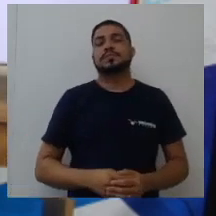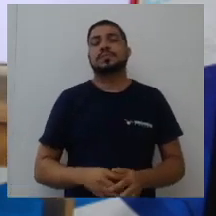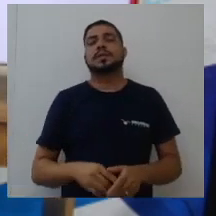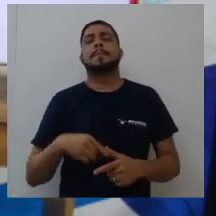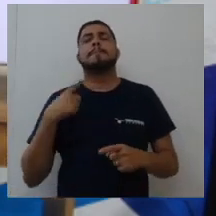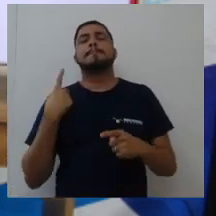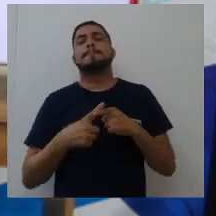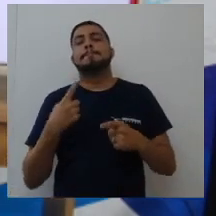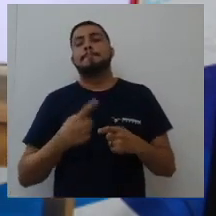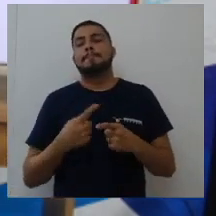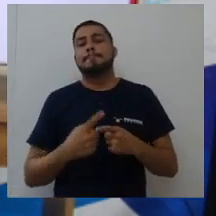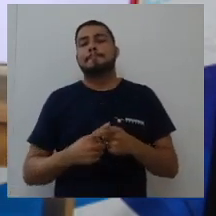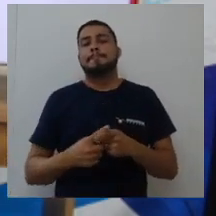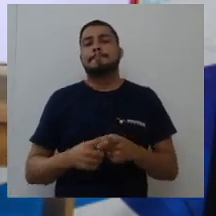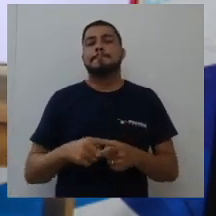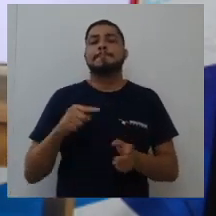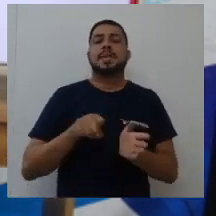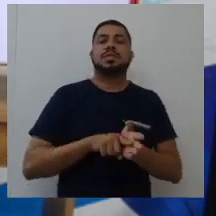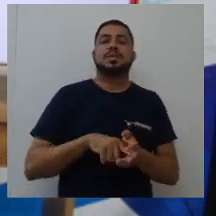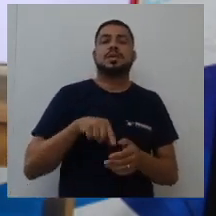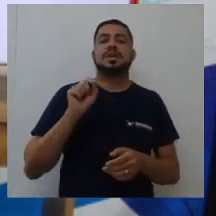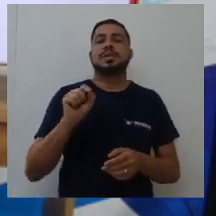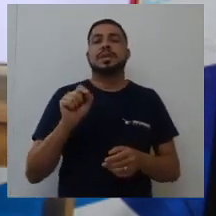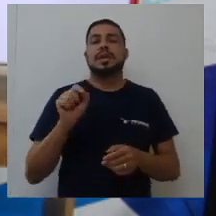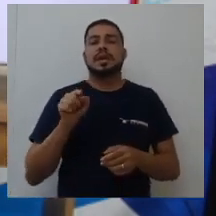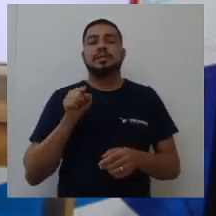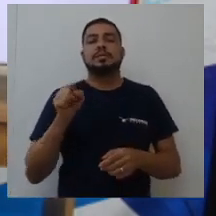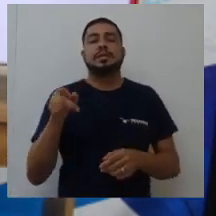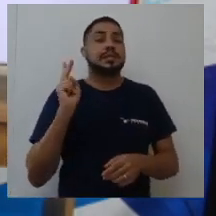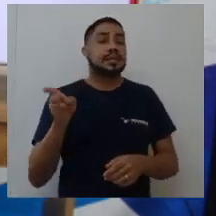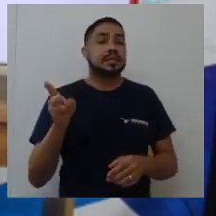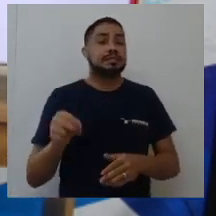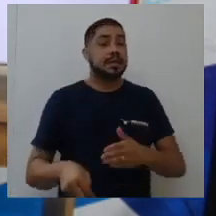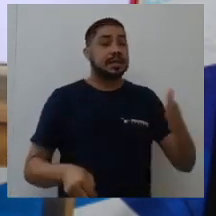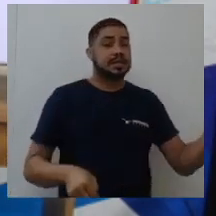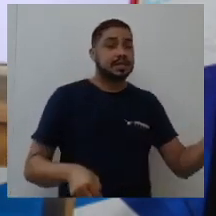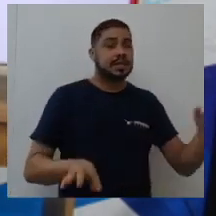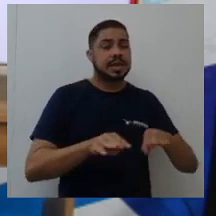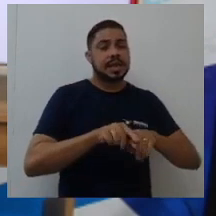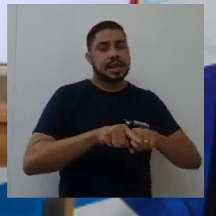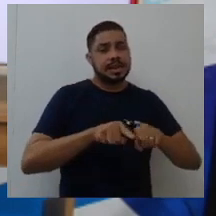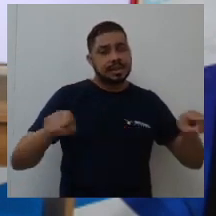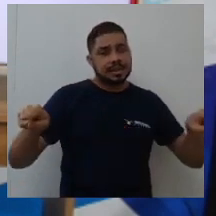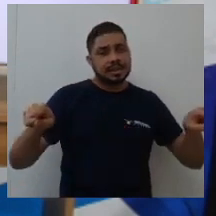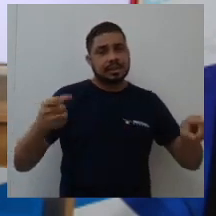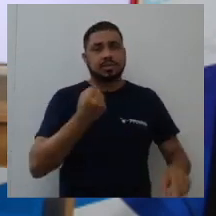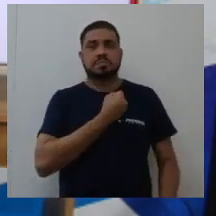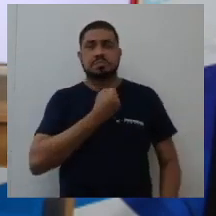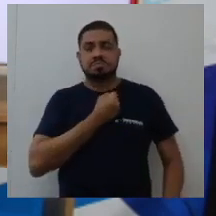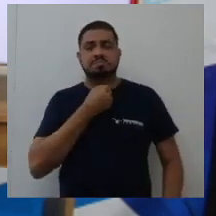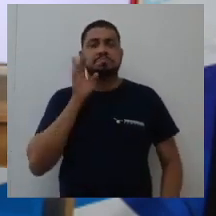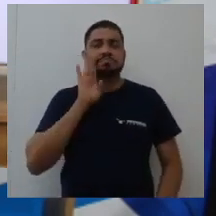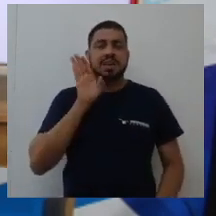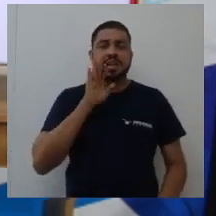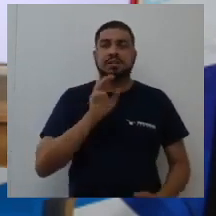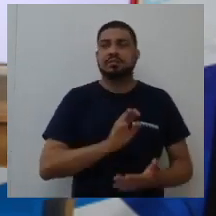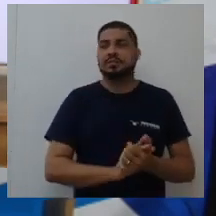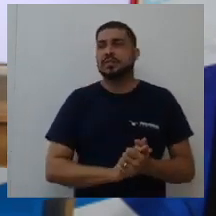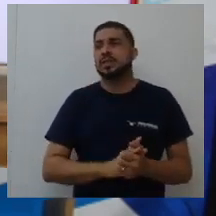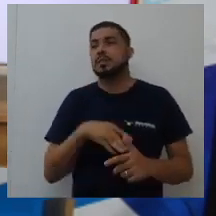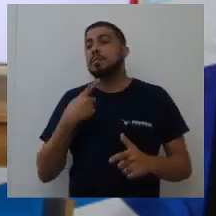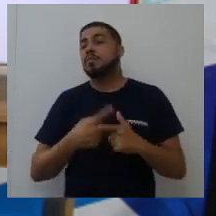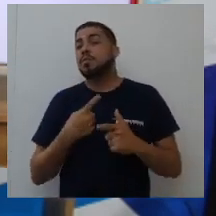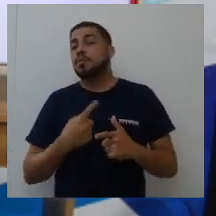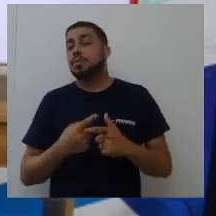Por que o menor que aponta sempre para a esquerda da linha numérica? E legal, vamos lá, né? Por que